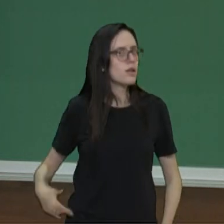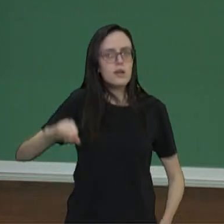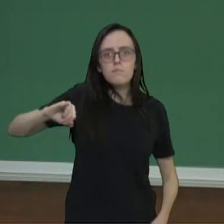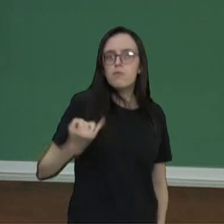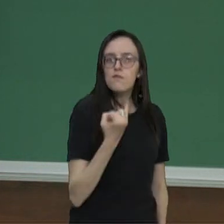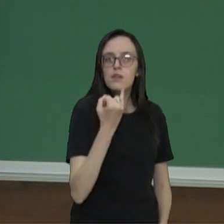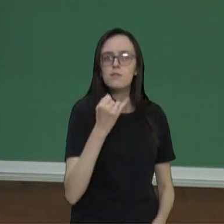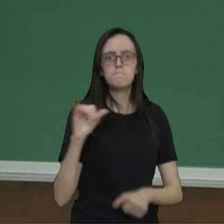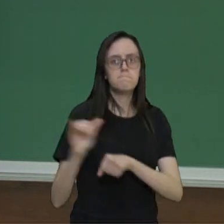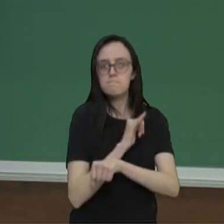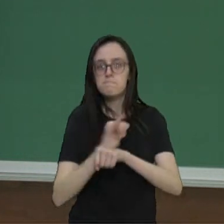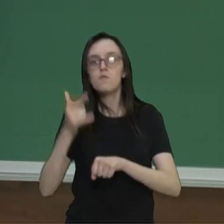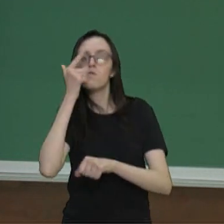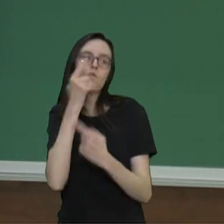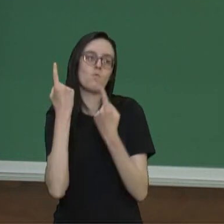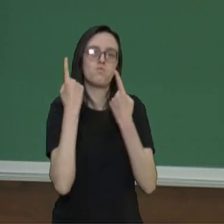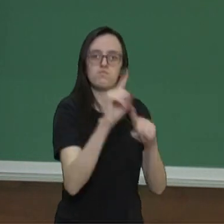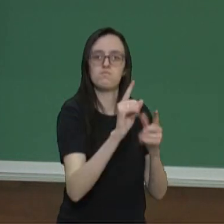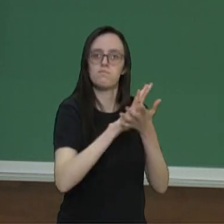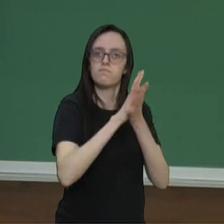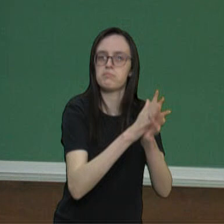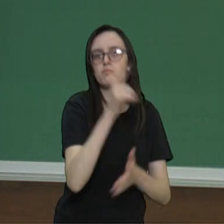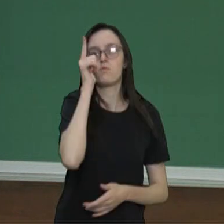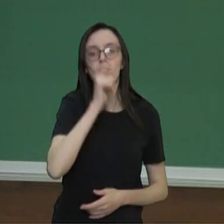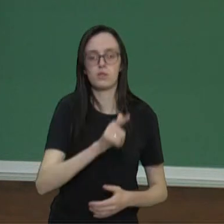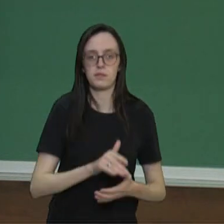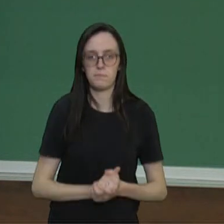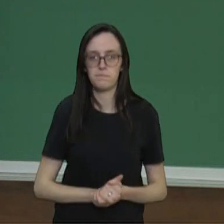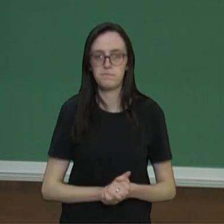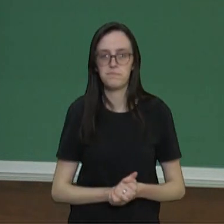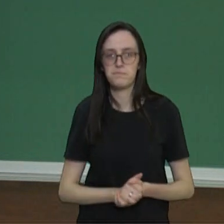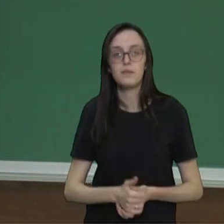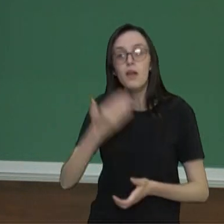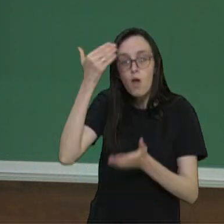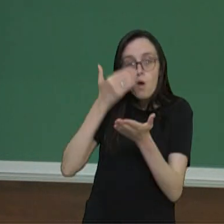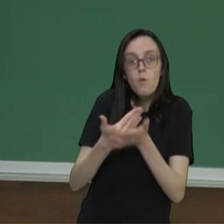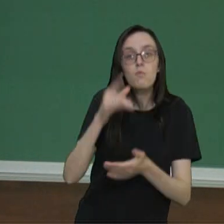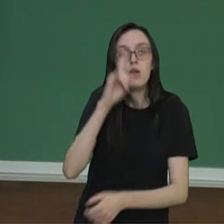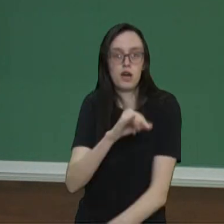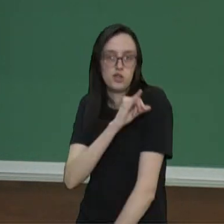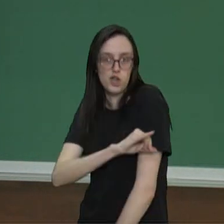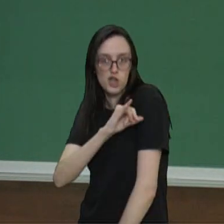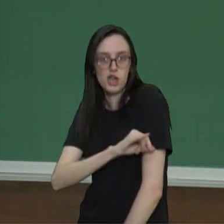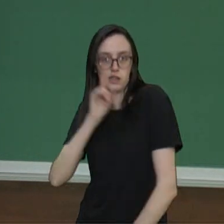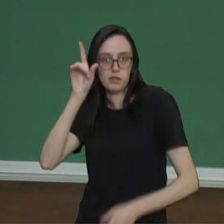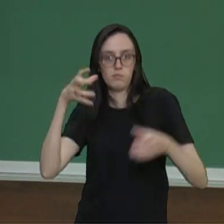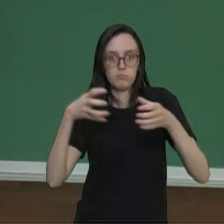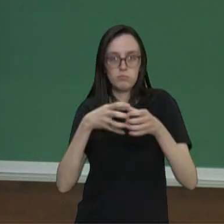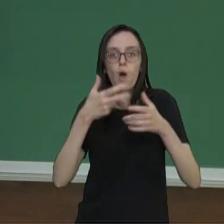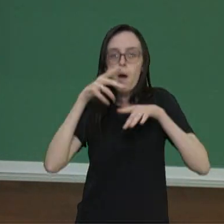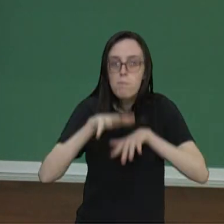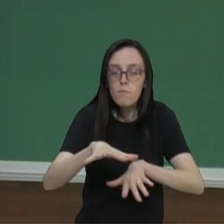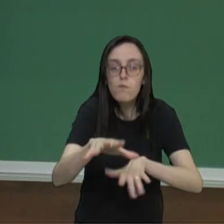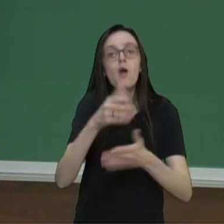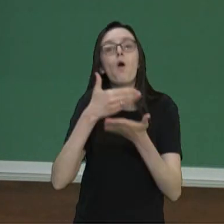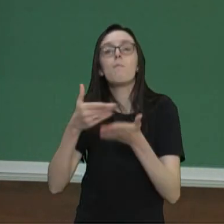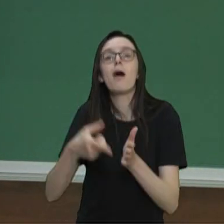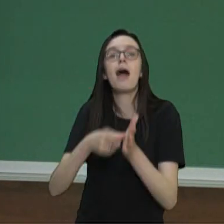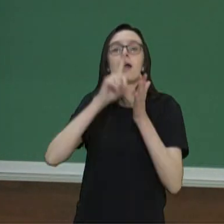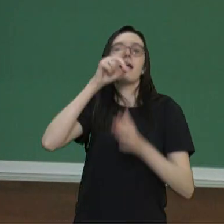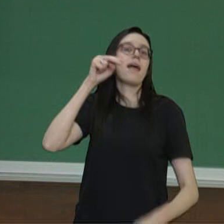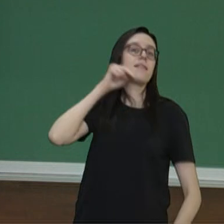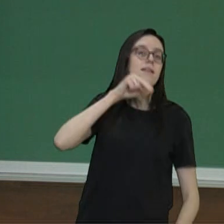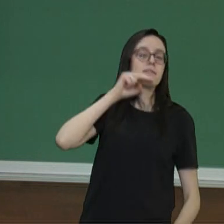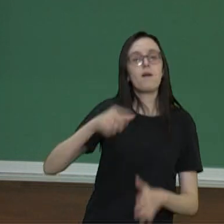irem contra e vencê-los então. Quando o movimento começou no Rio de Janeiro, já havia começado antes em